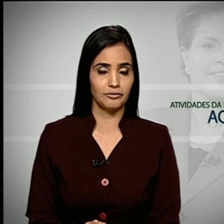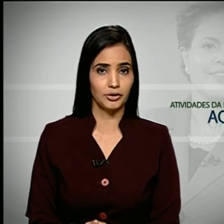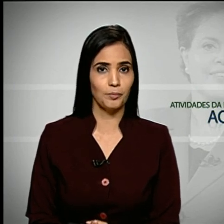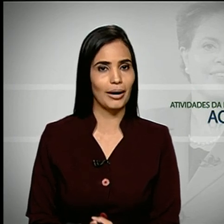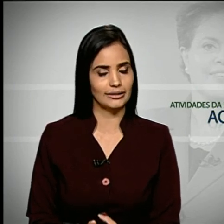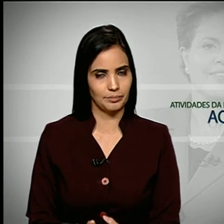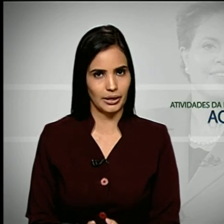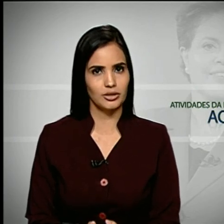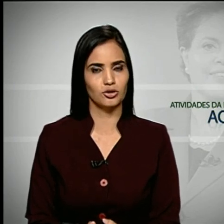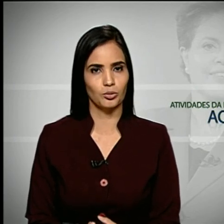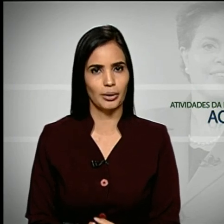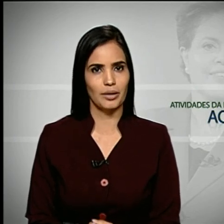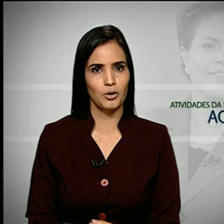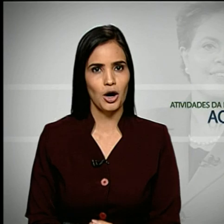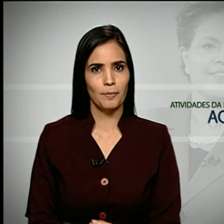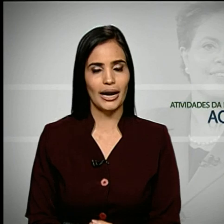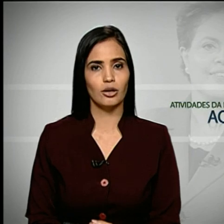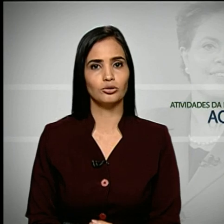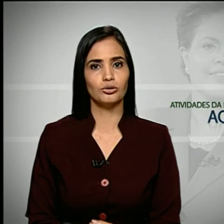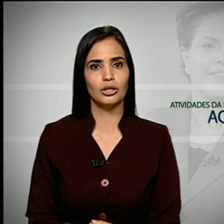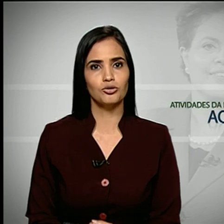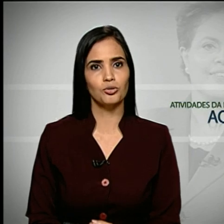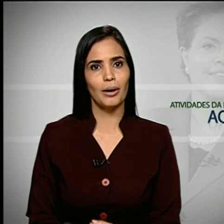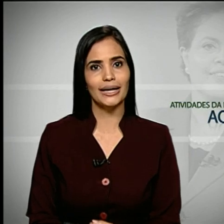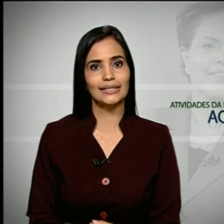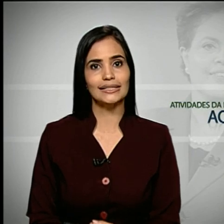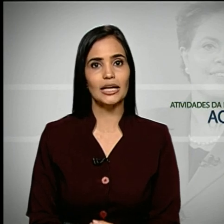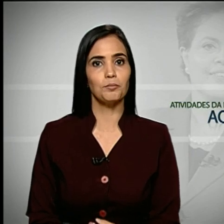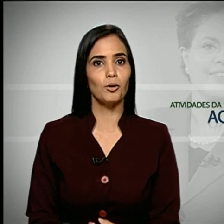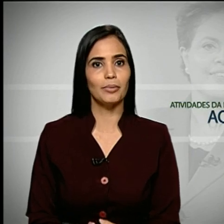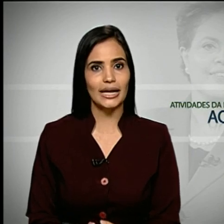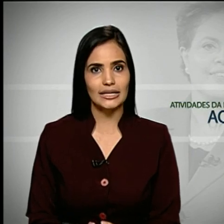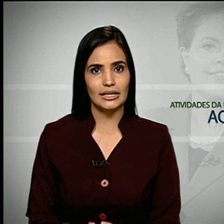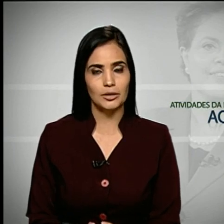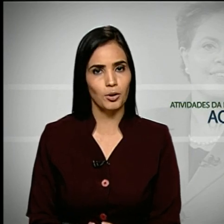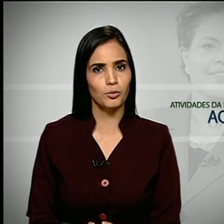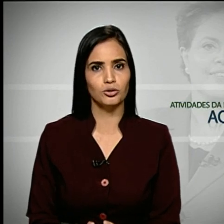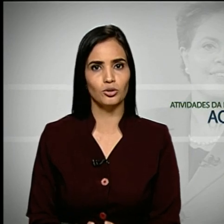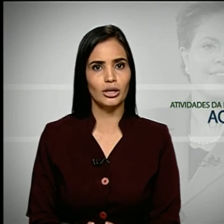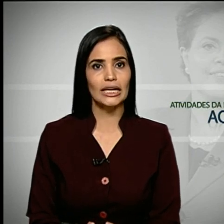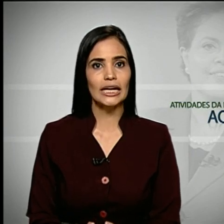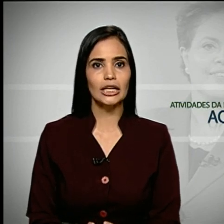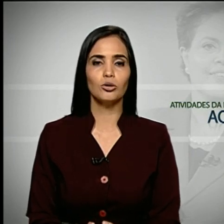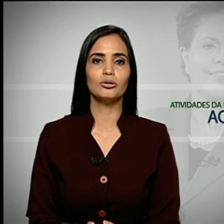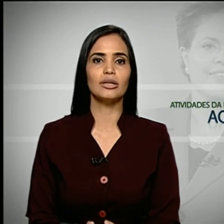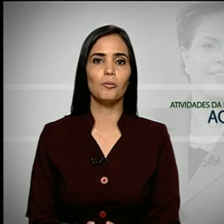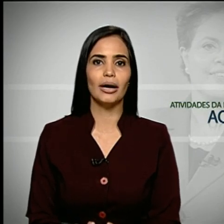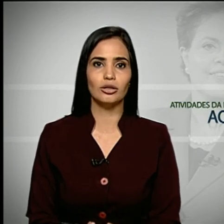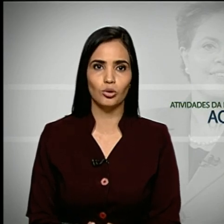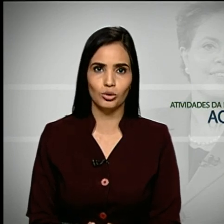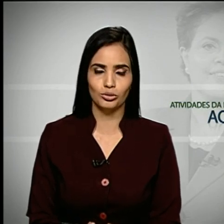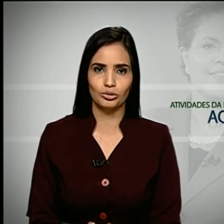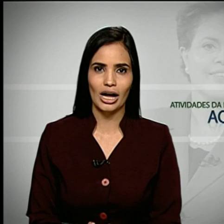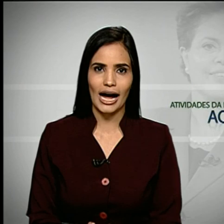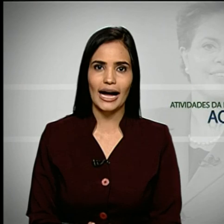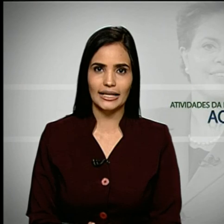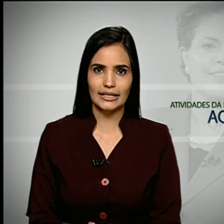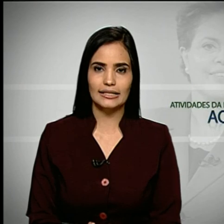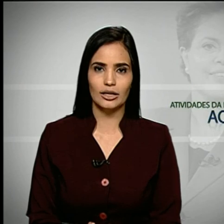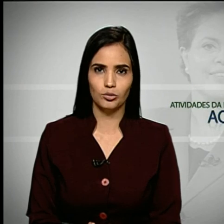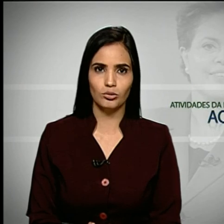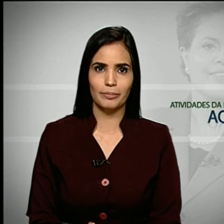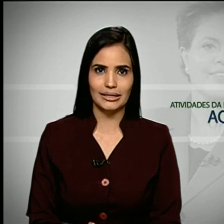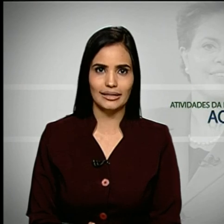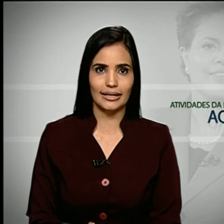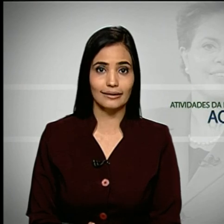sociedade civil participantes do prêmio para a construção de um país sem pobreza e que proporcione inclusão para todos ainda